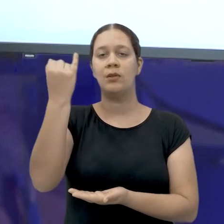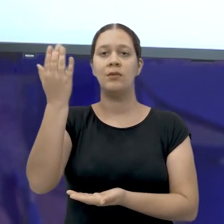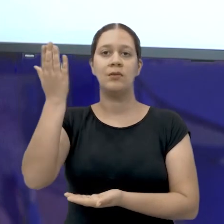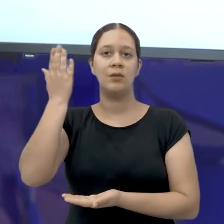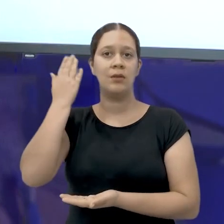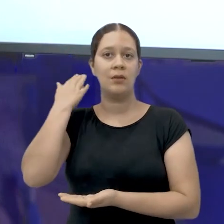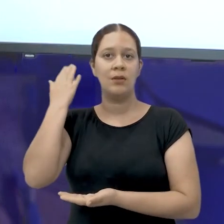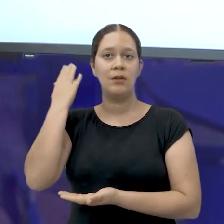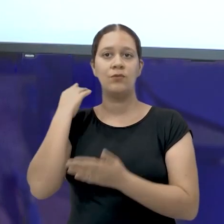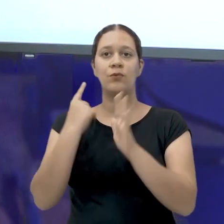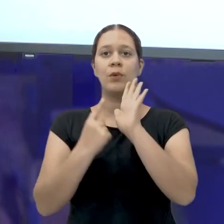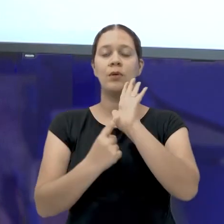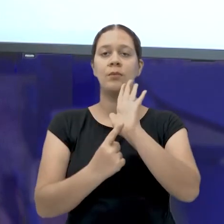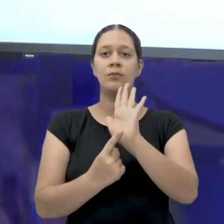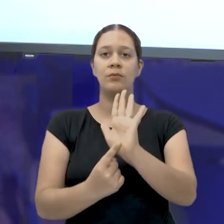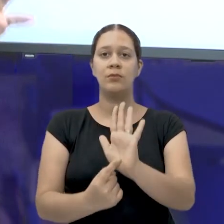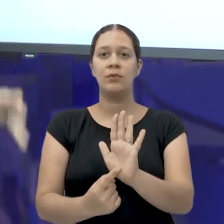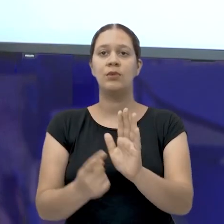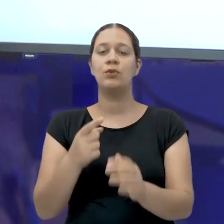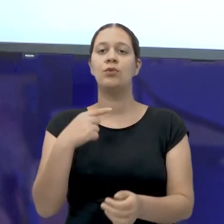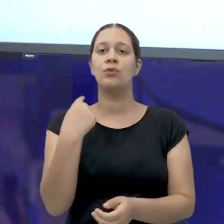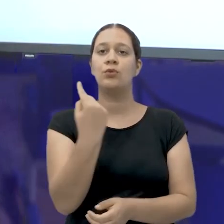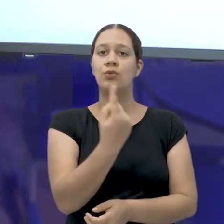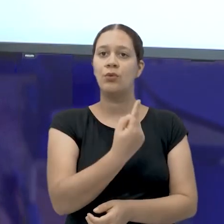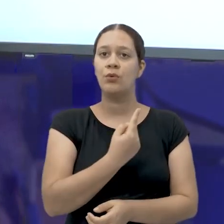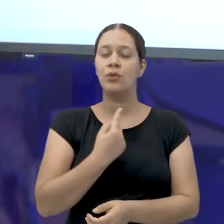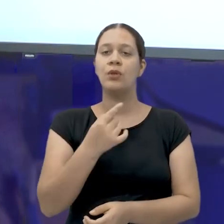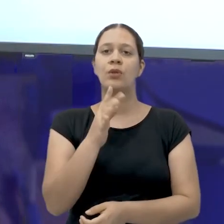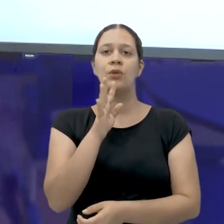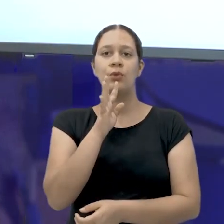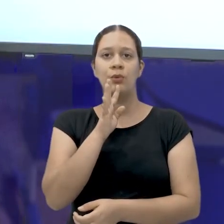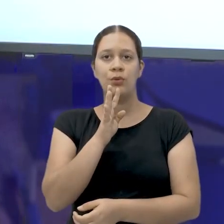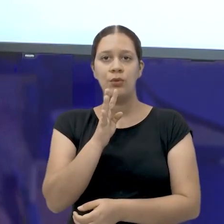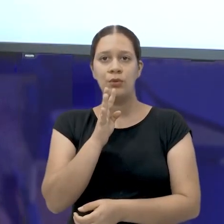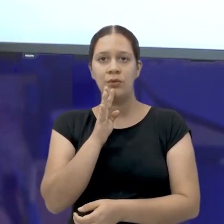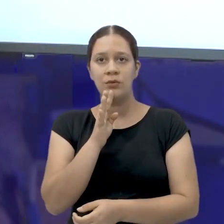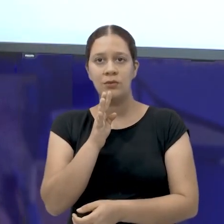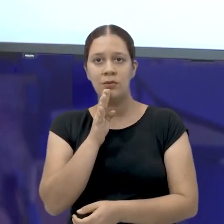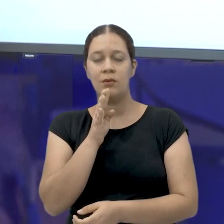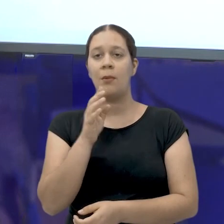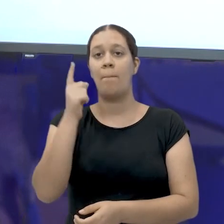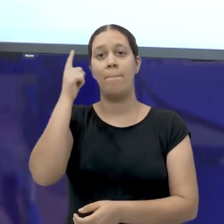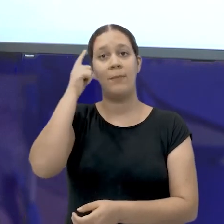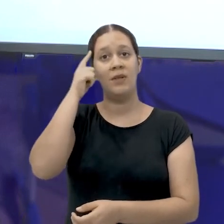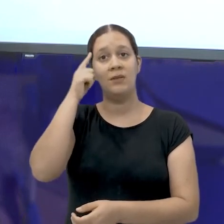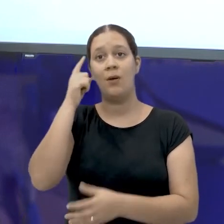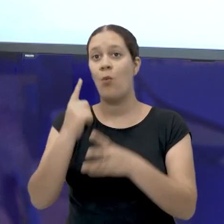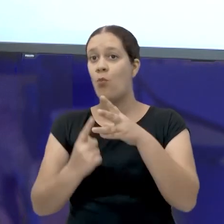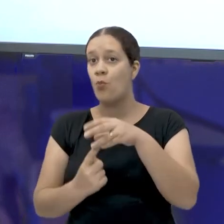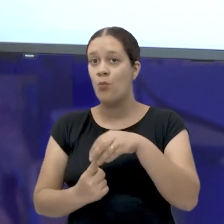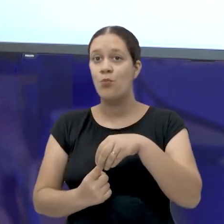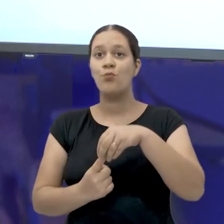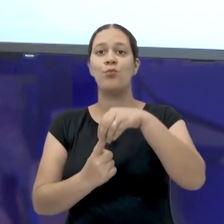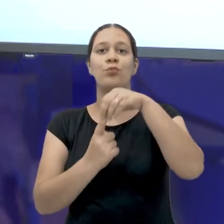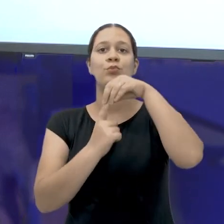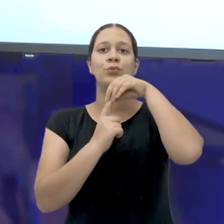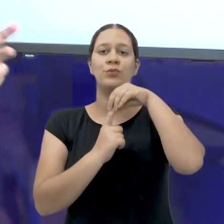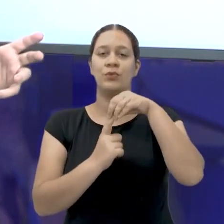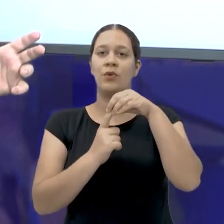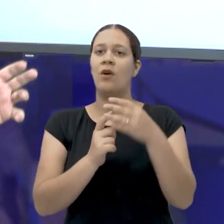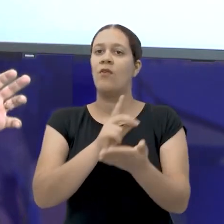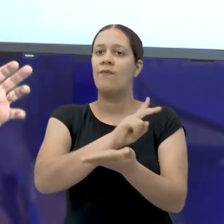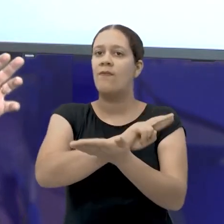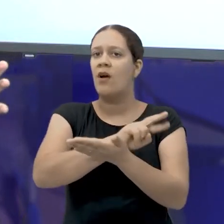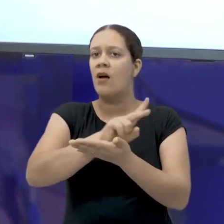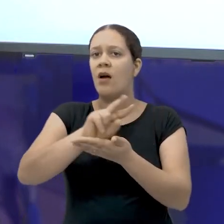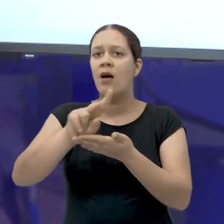aula anterior a essa, que a gente conhece bem, que até parece que só existe ele na Terra, mas não só existe ele, né? Existem